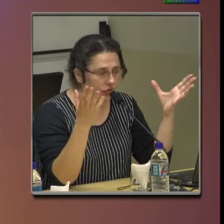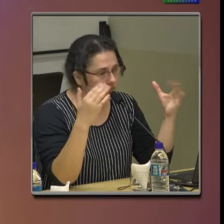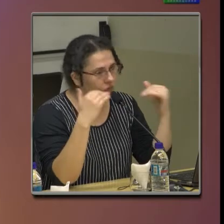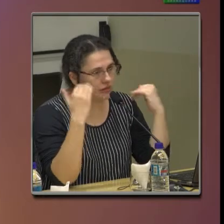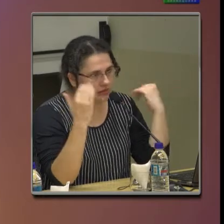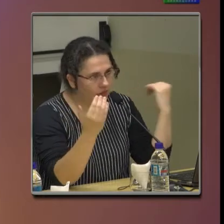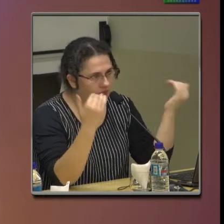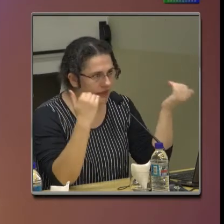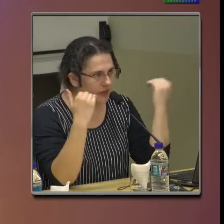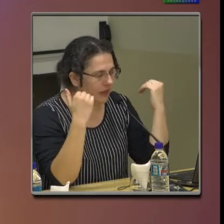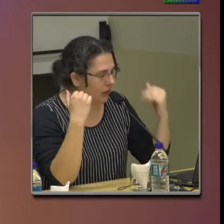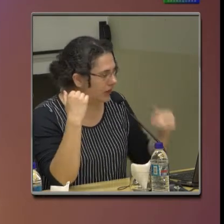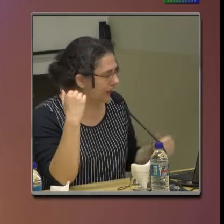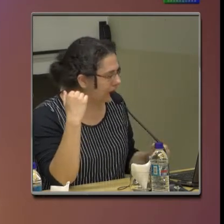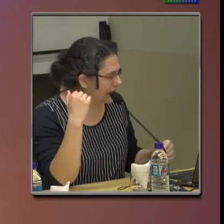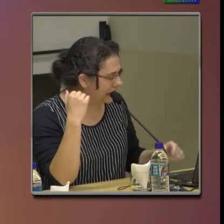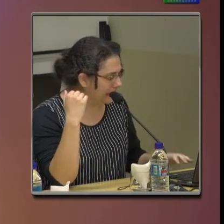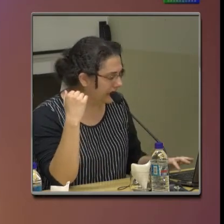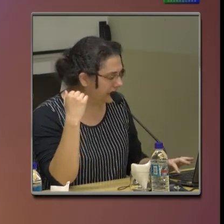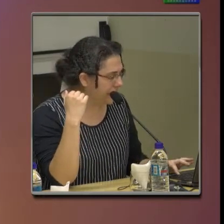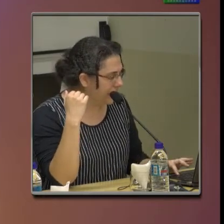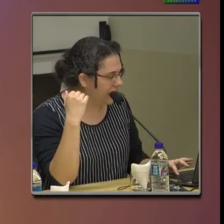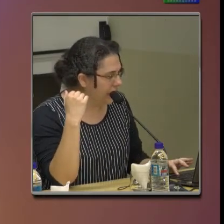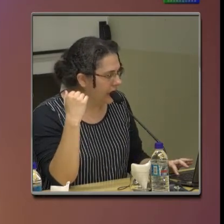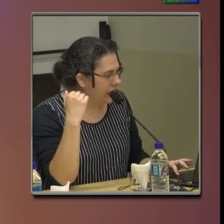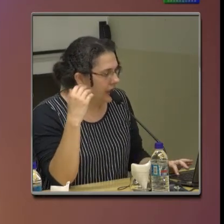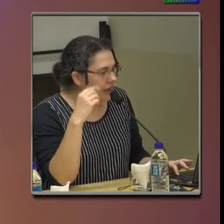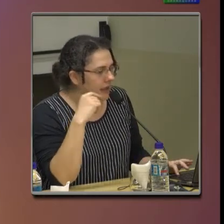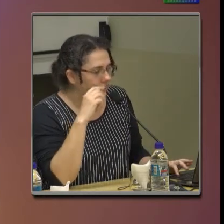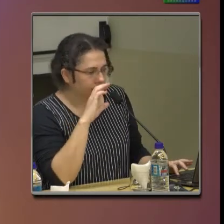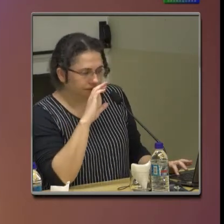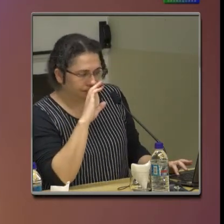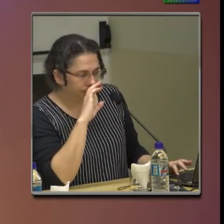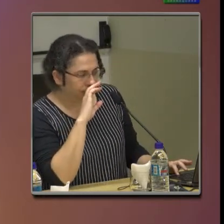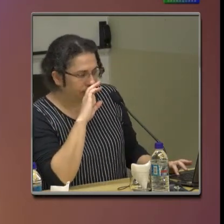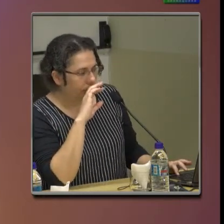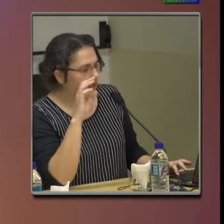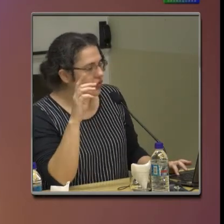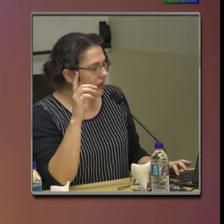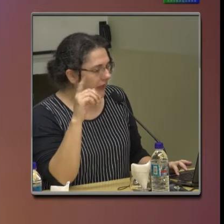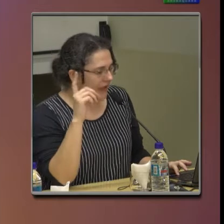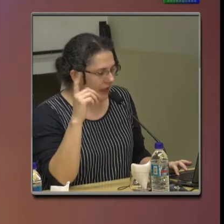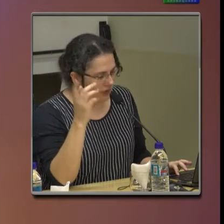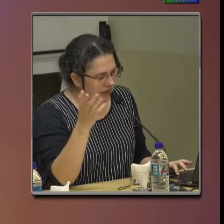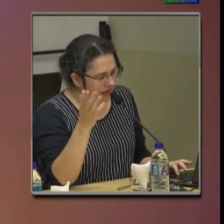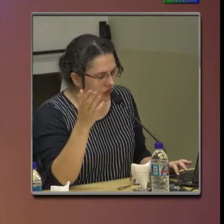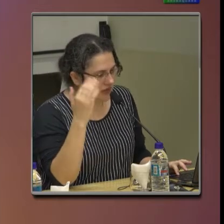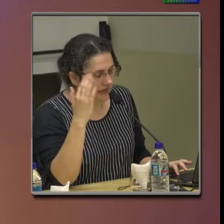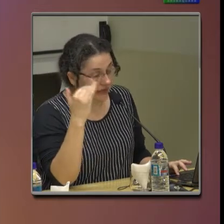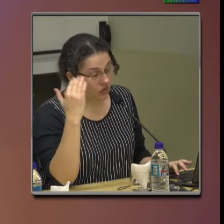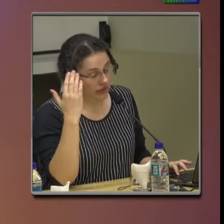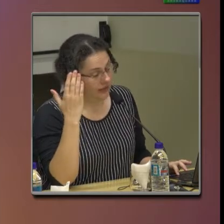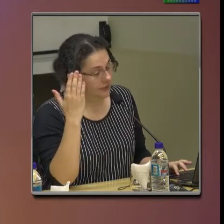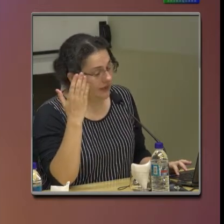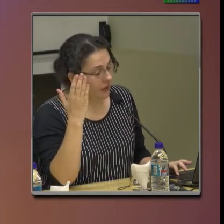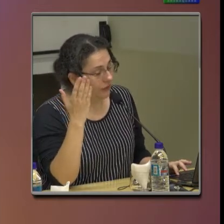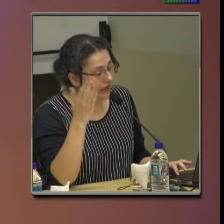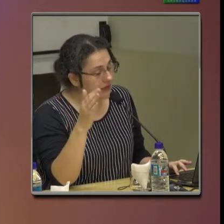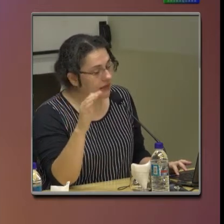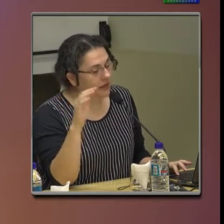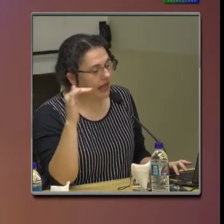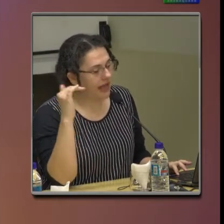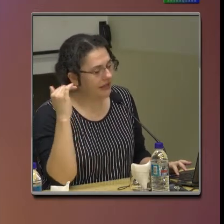infraestrutura, seriam as áreas melhores para empreender. Zoeme a Euacite seria a zona